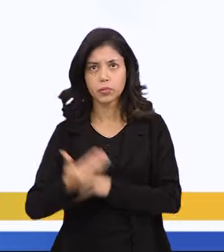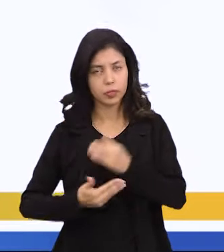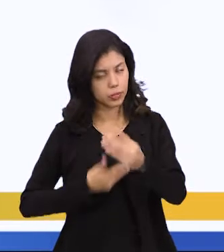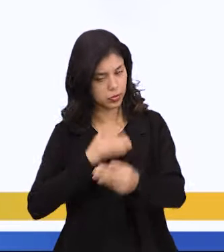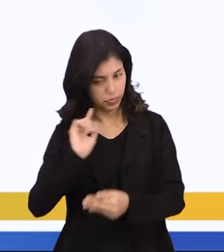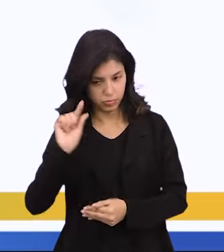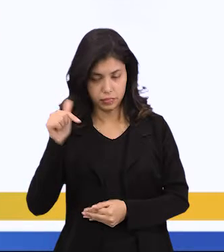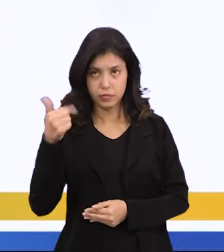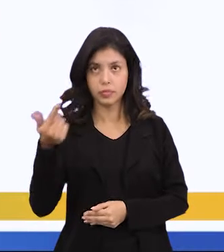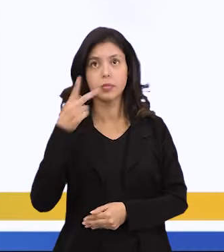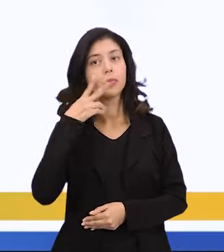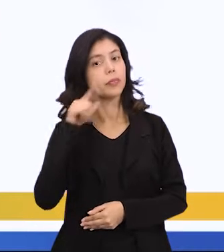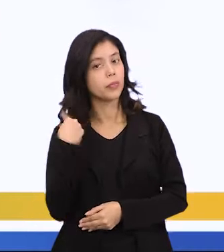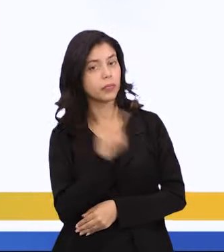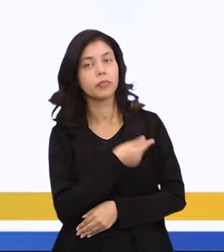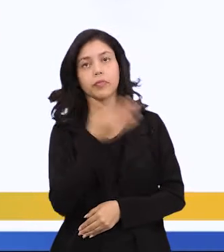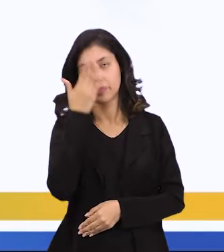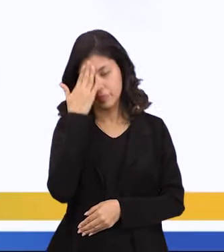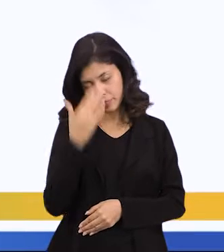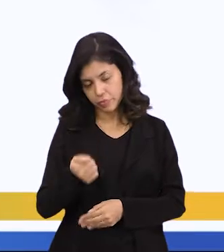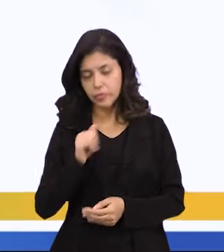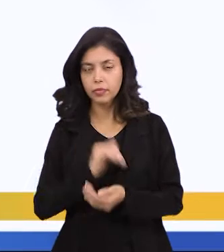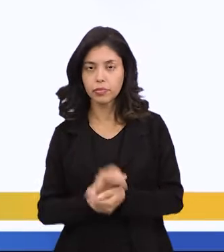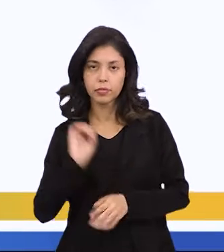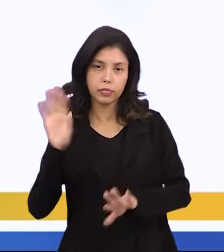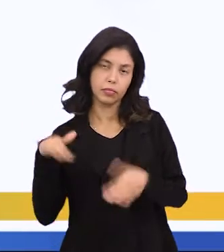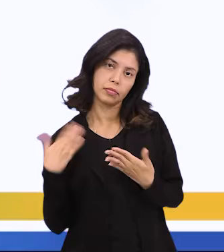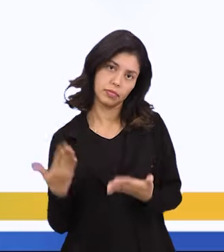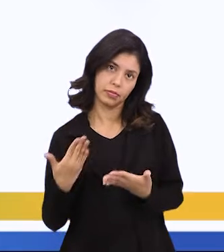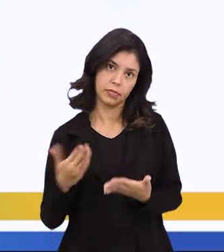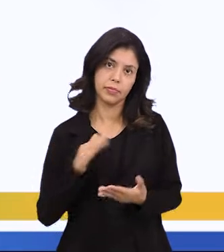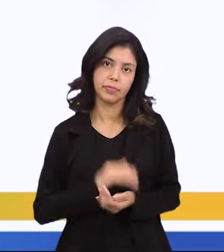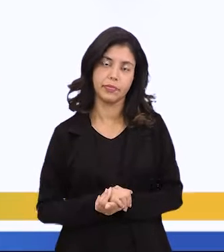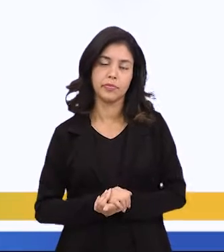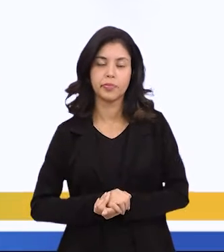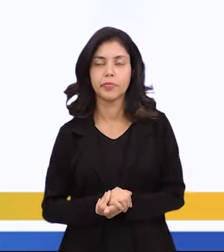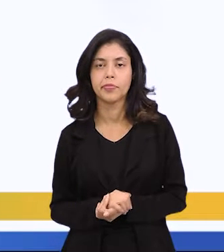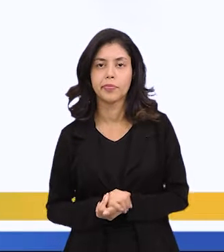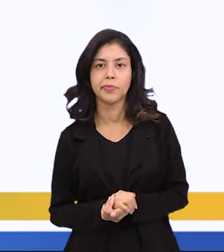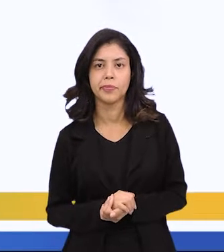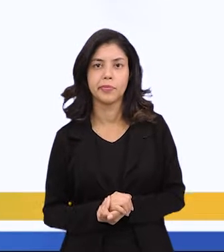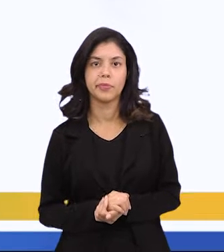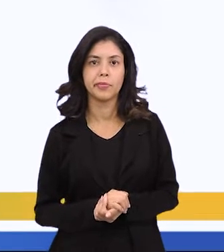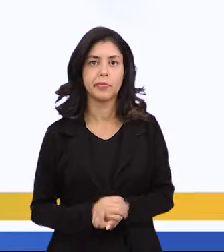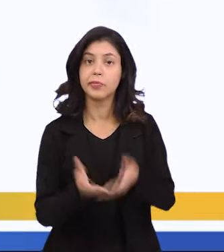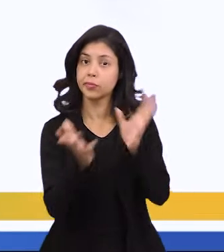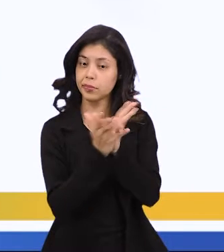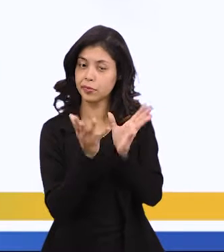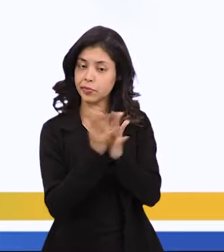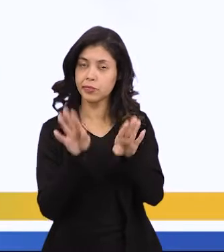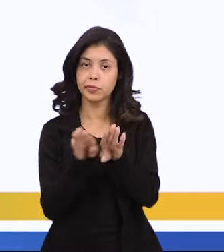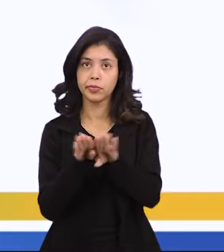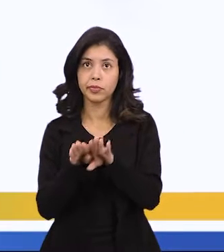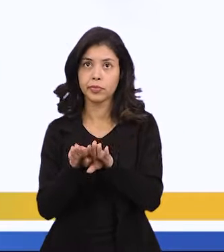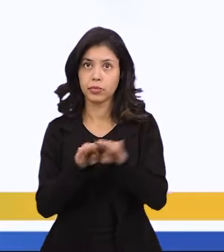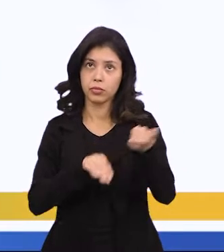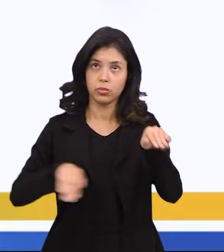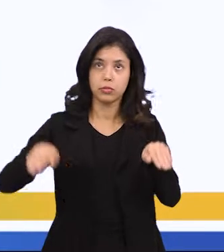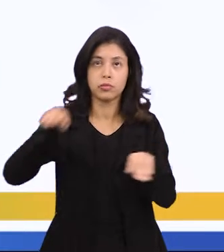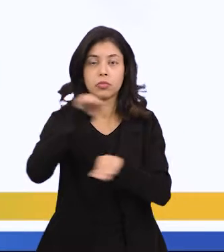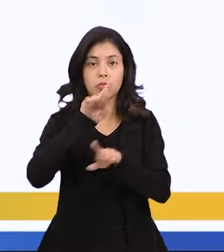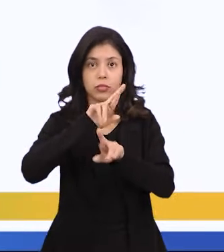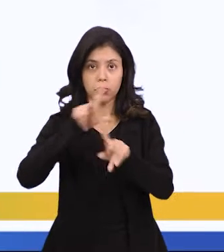nós vamos entender quais são os eventos possíveis aí, e a população que está em cima